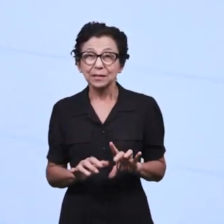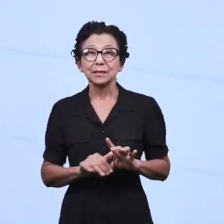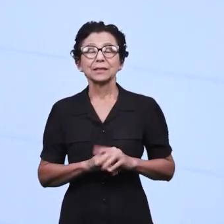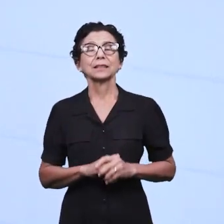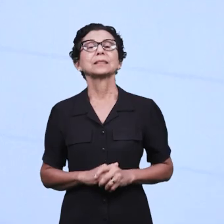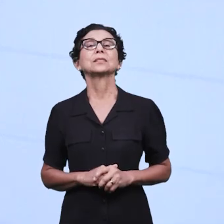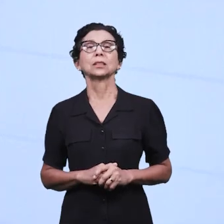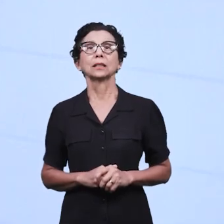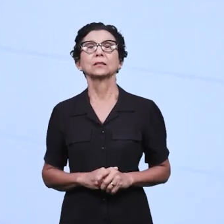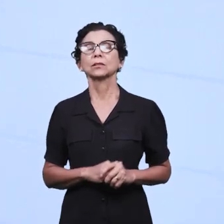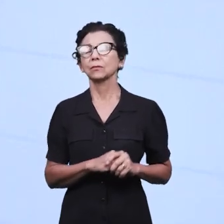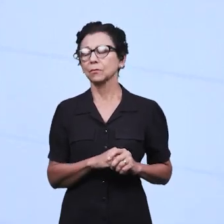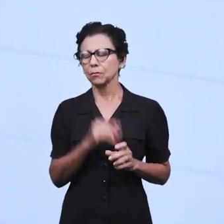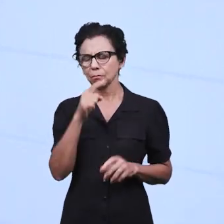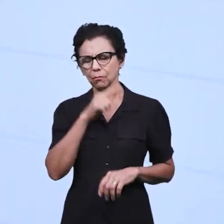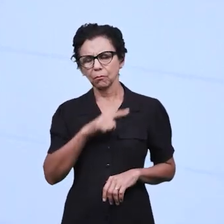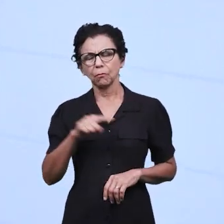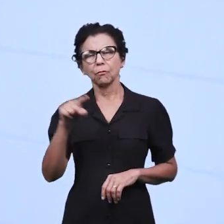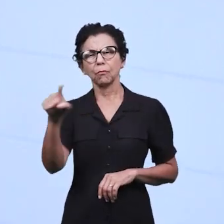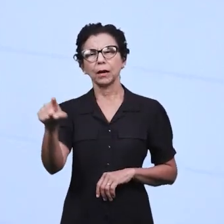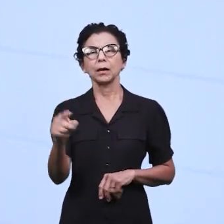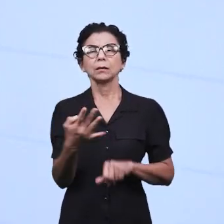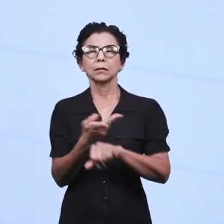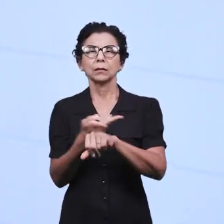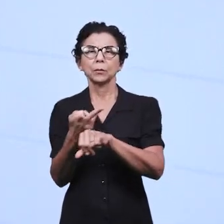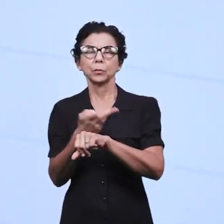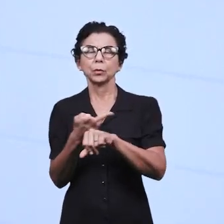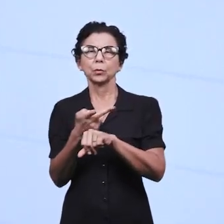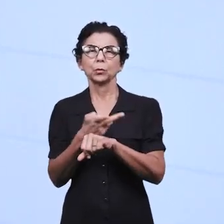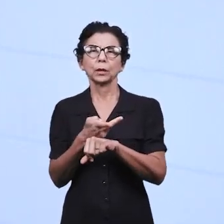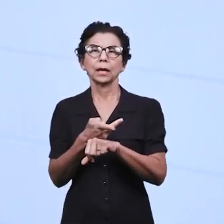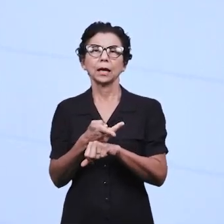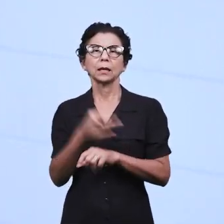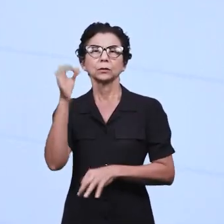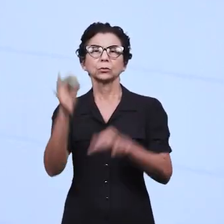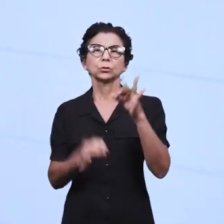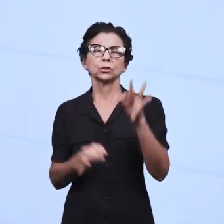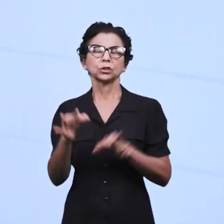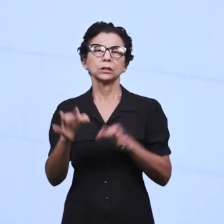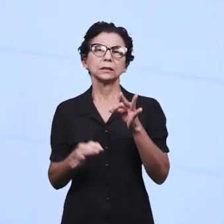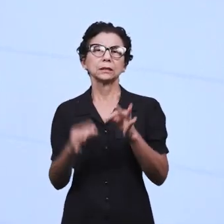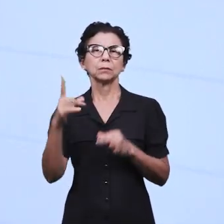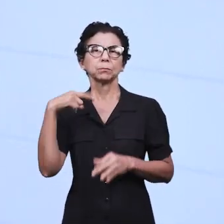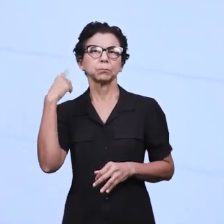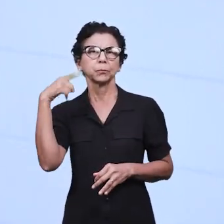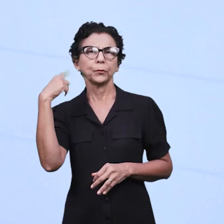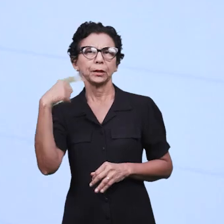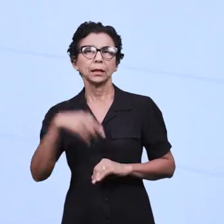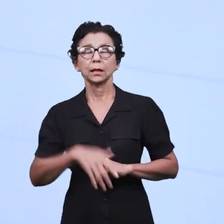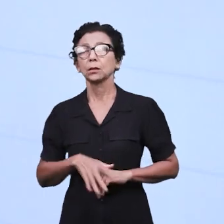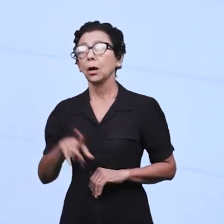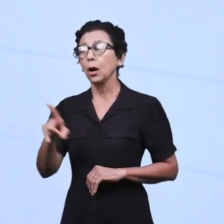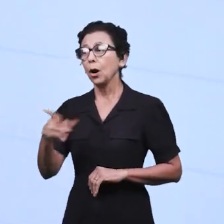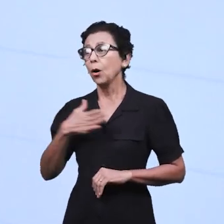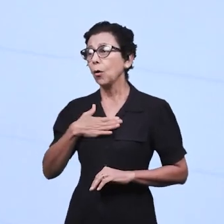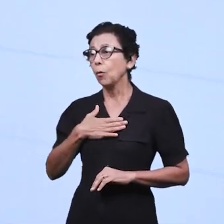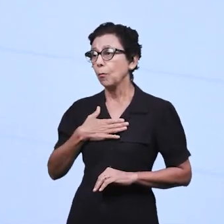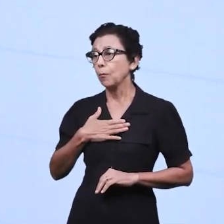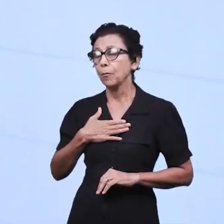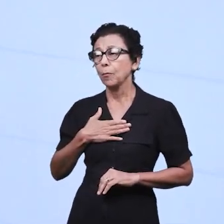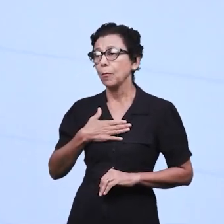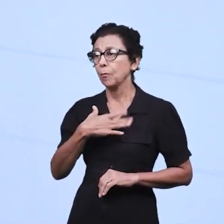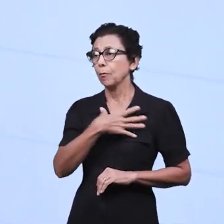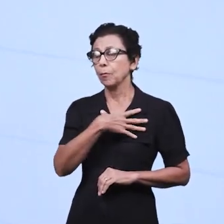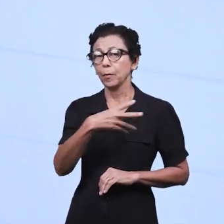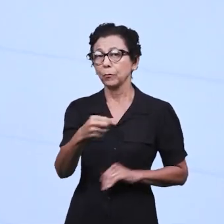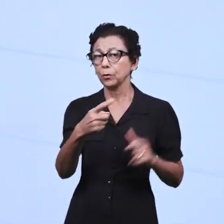assim, chega, vai à Defensoria, vai ao Ministério Público, leva o laudo, relata a situação e fala, olha, eu dependo disso, meu filho depende disso, minha